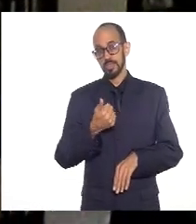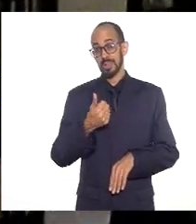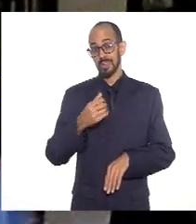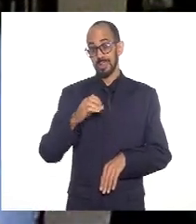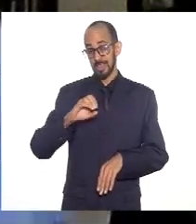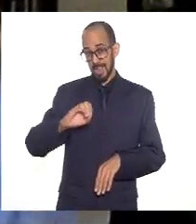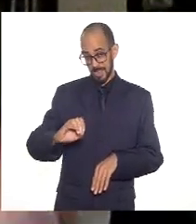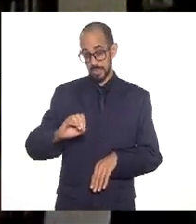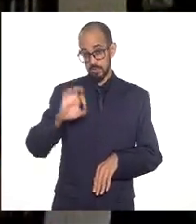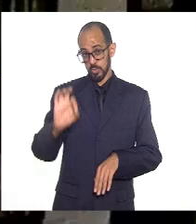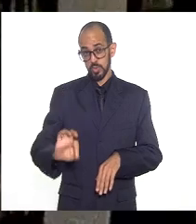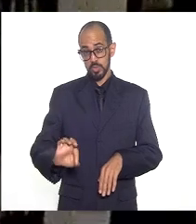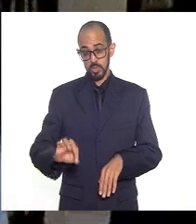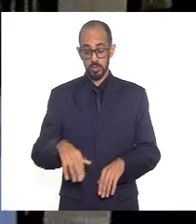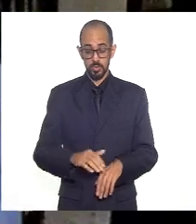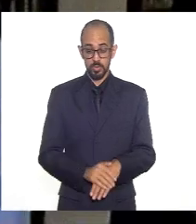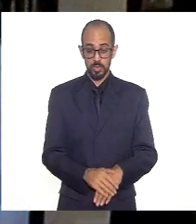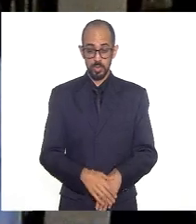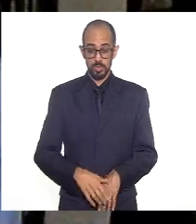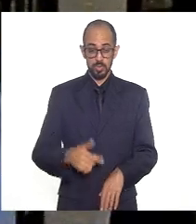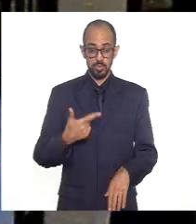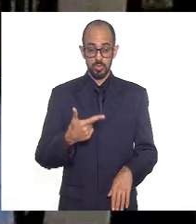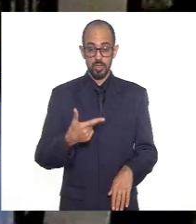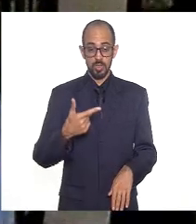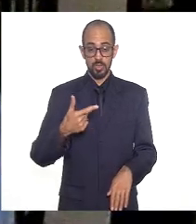totalizando 92,7 bilhões.